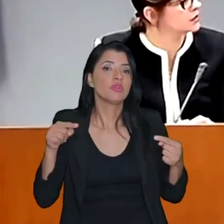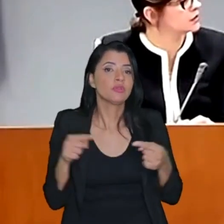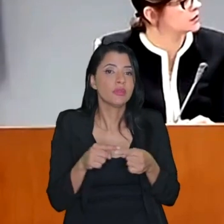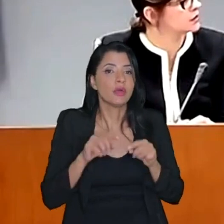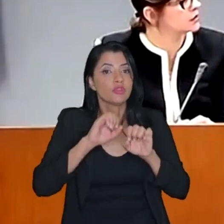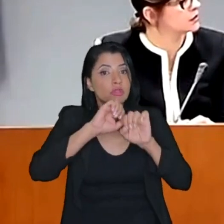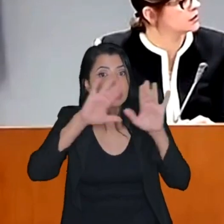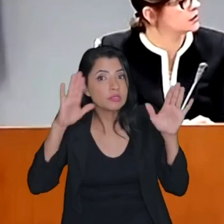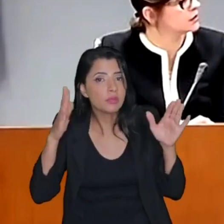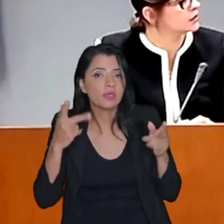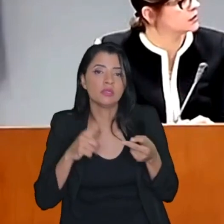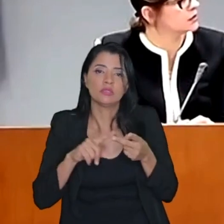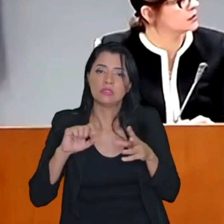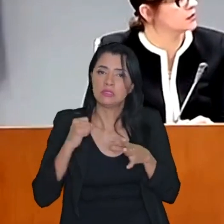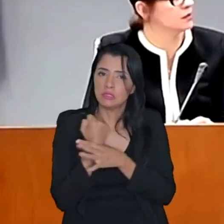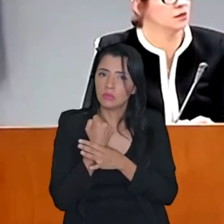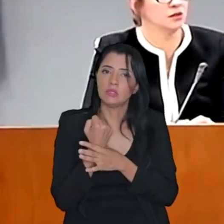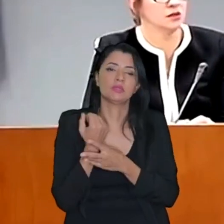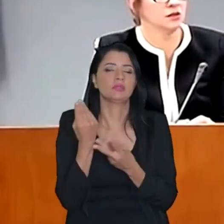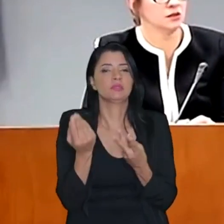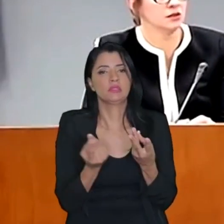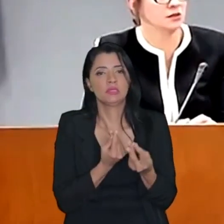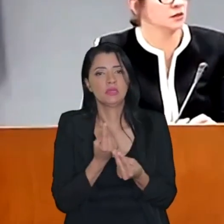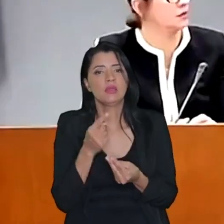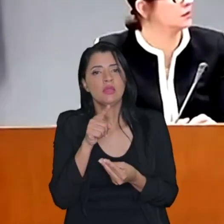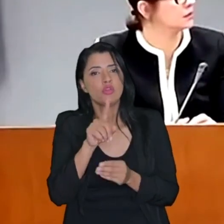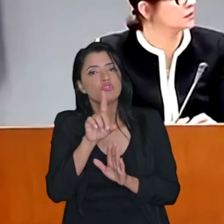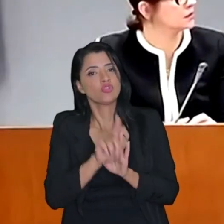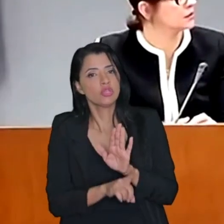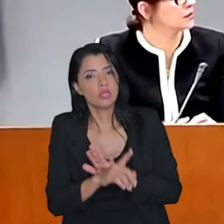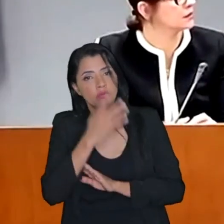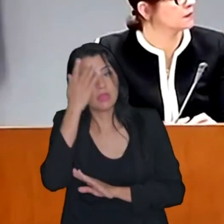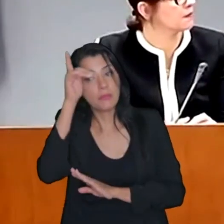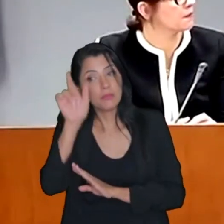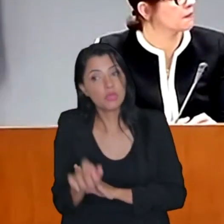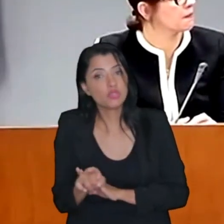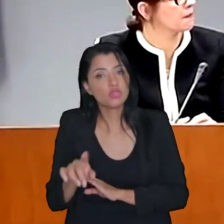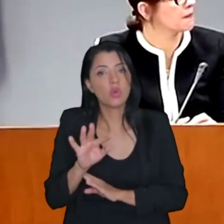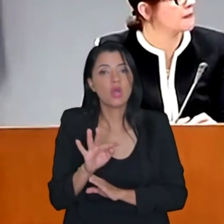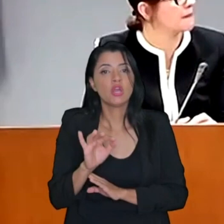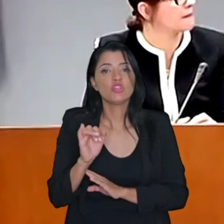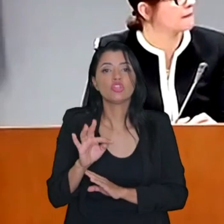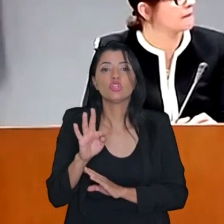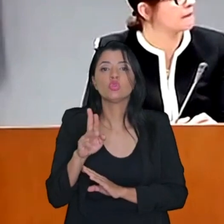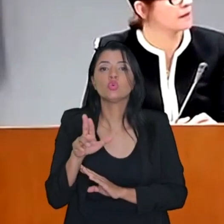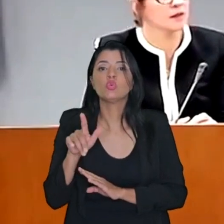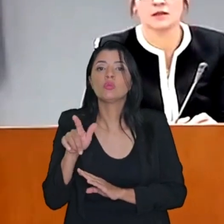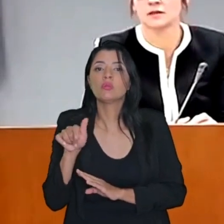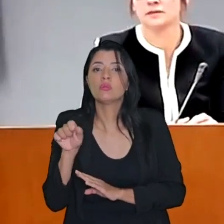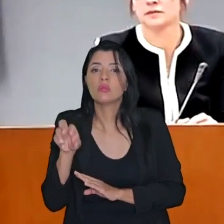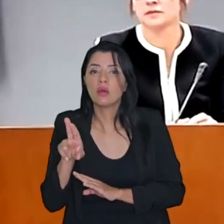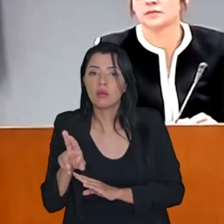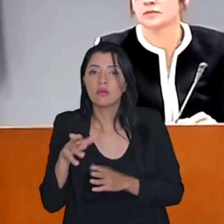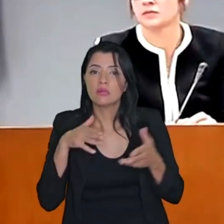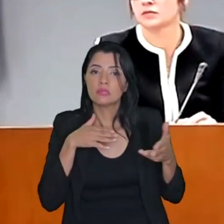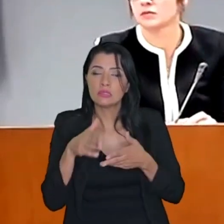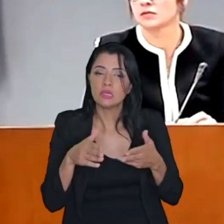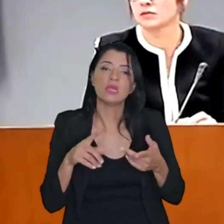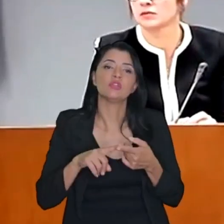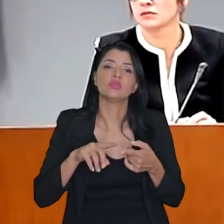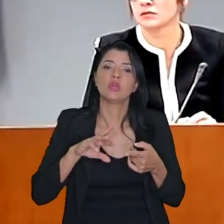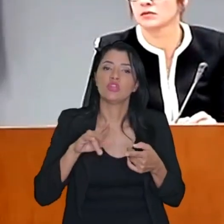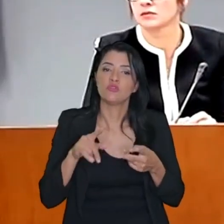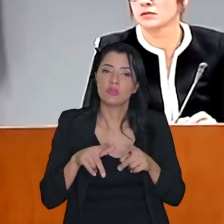finalidade, transparência, segurança e os direitos do titular, acesso, retificação,